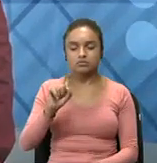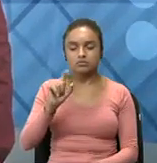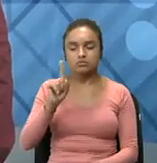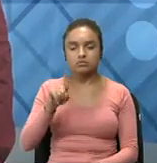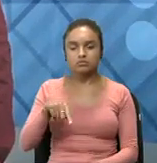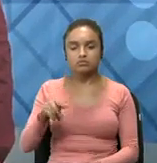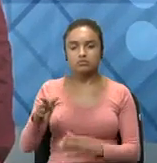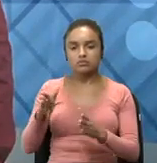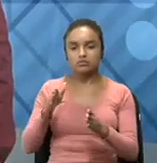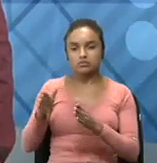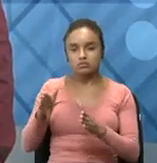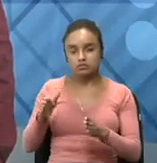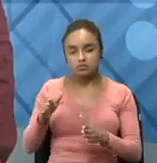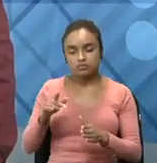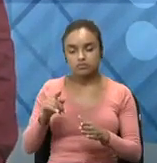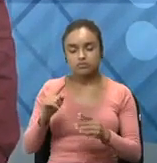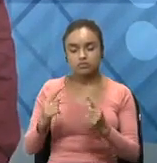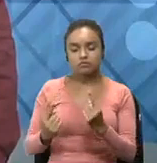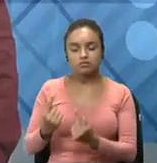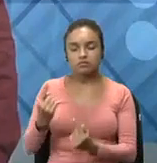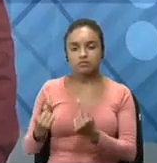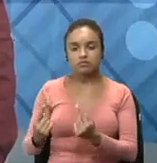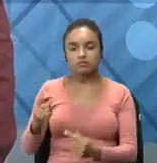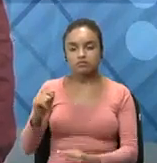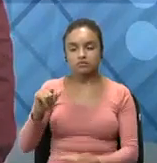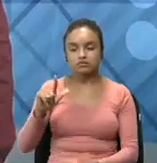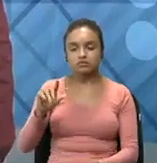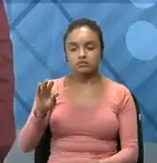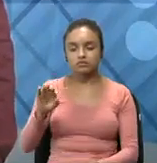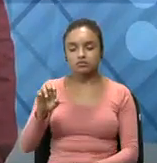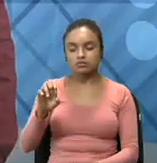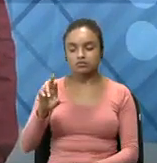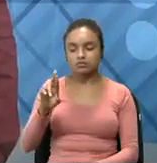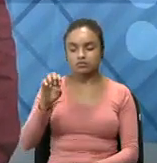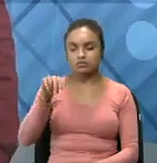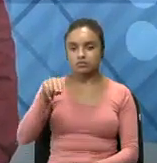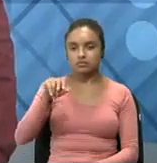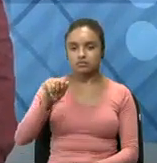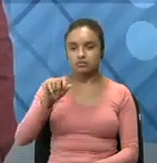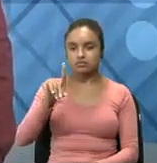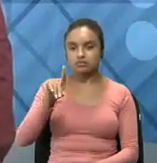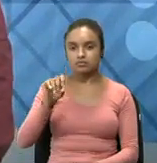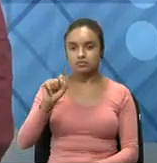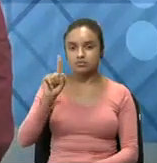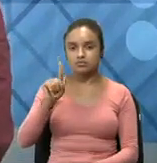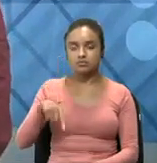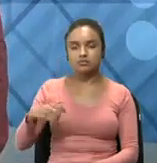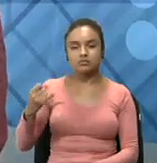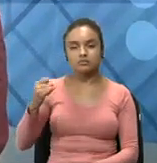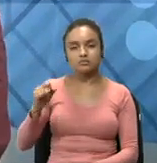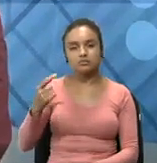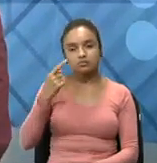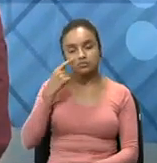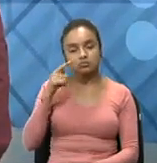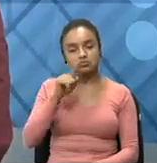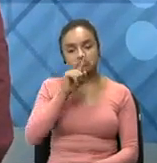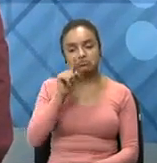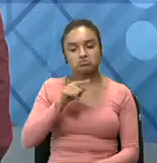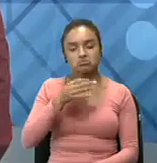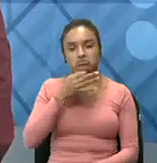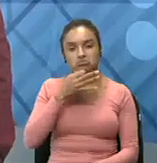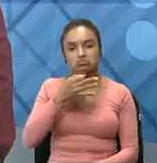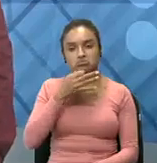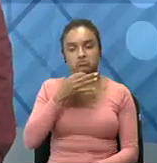para séries alternadas. Então, é importante, antes de analisar uma série, quando você bate o olho, se pintou uma dúvida se ela é de